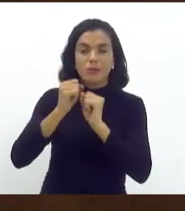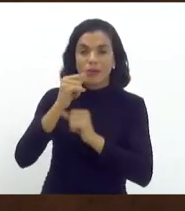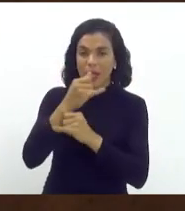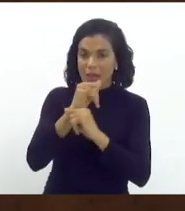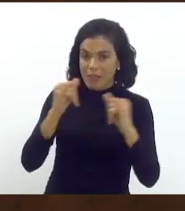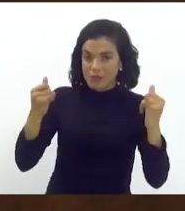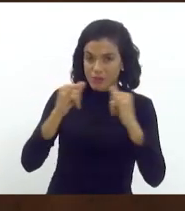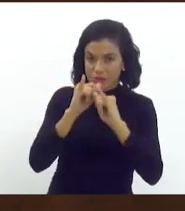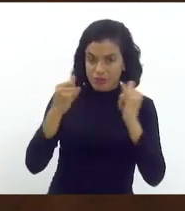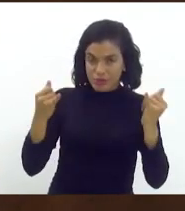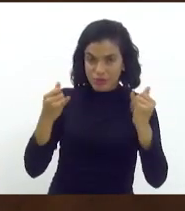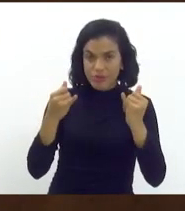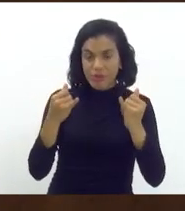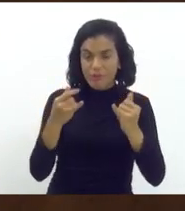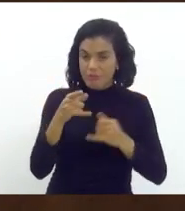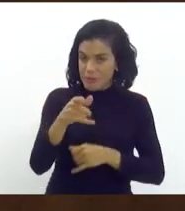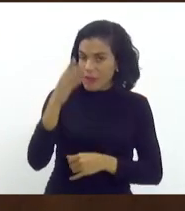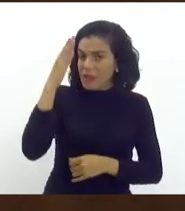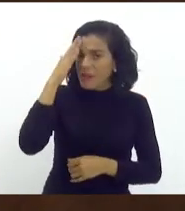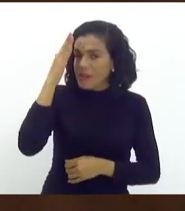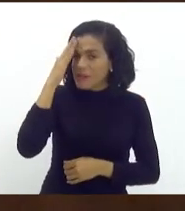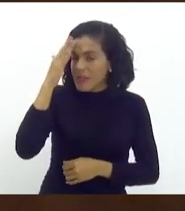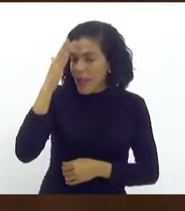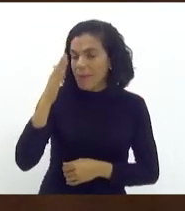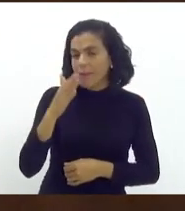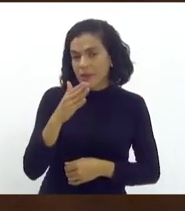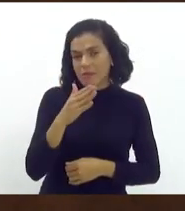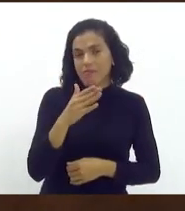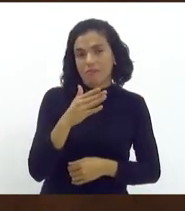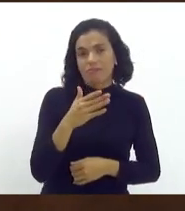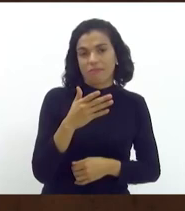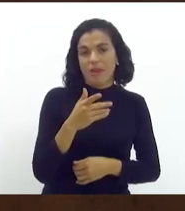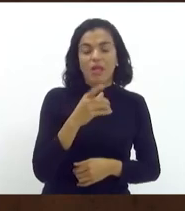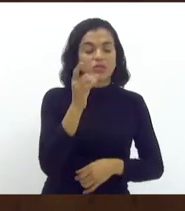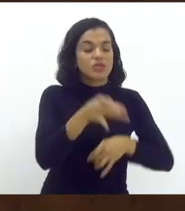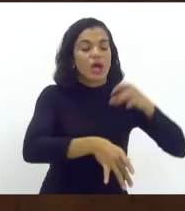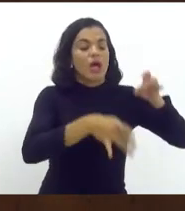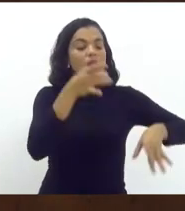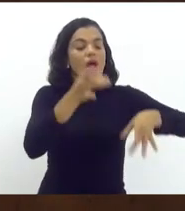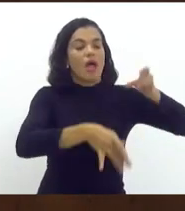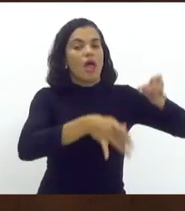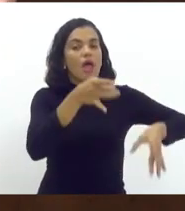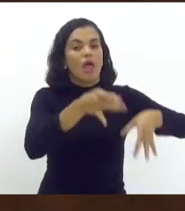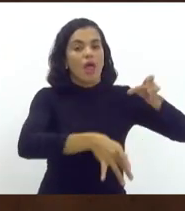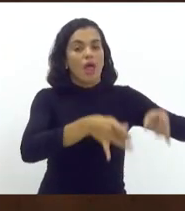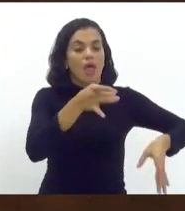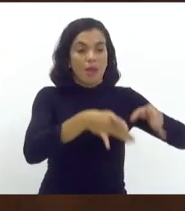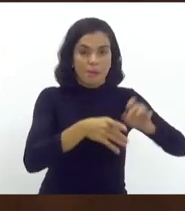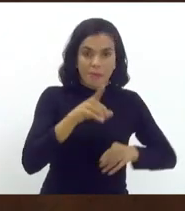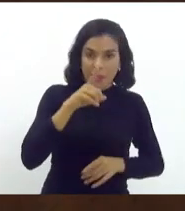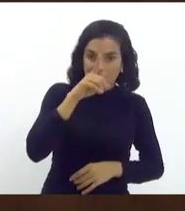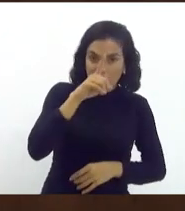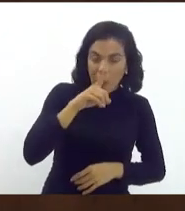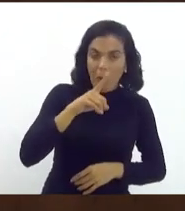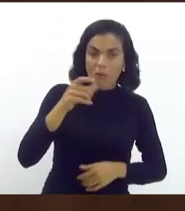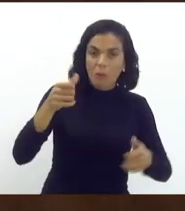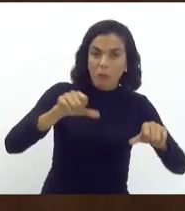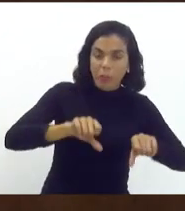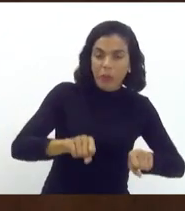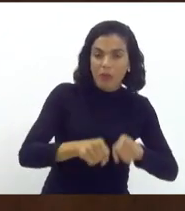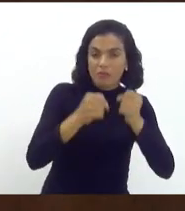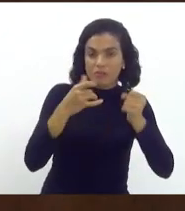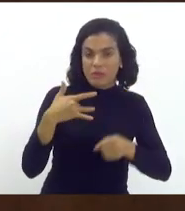passou você sabe que a multidão de resíduo perigoso que faz mal à saúde